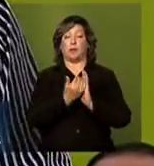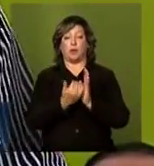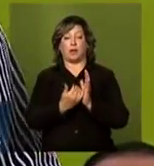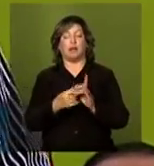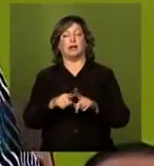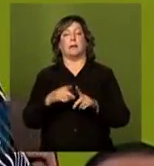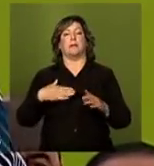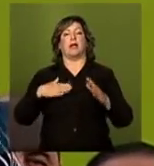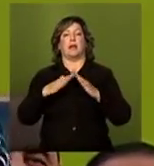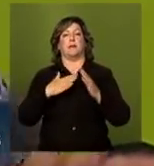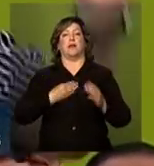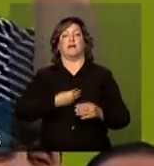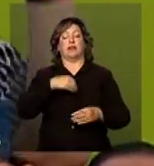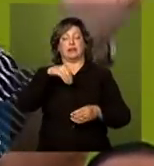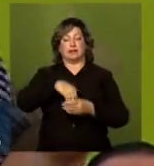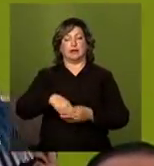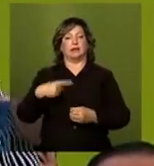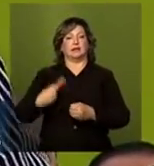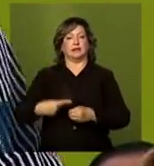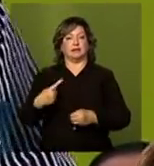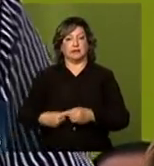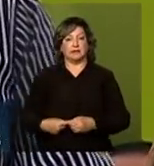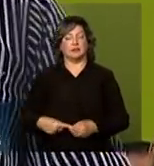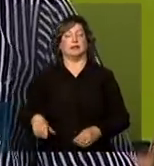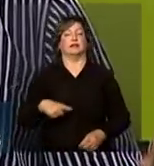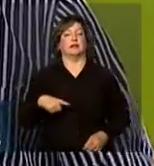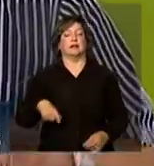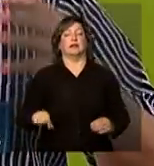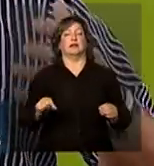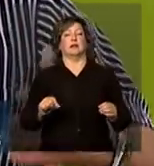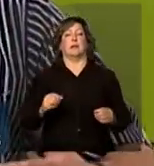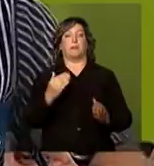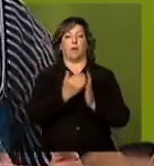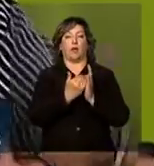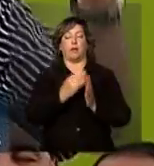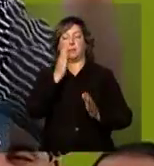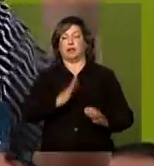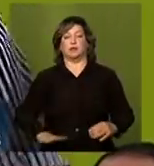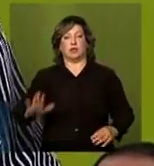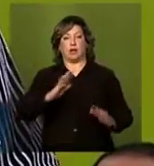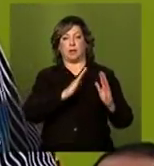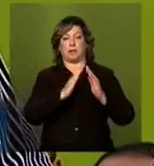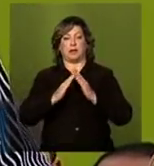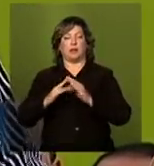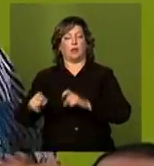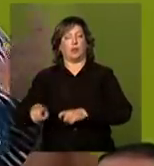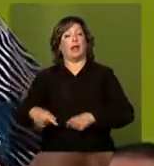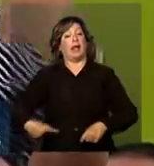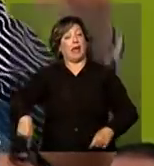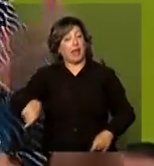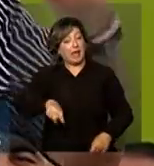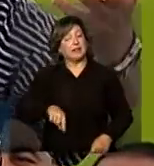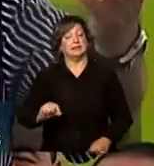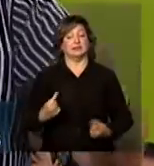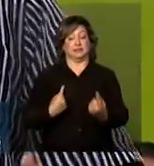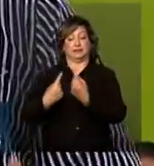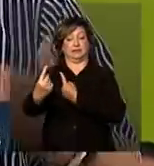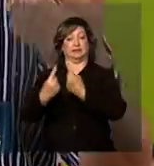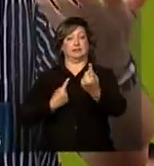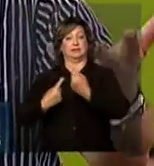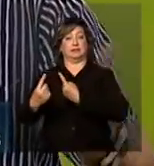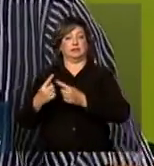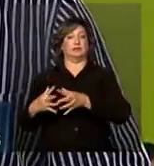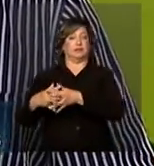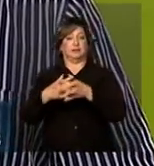meio Rural através do programa nacional de habitação rural enfim por estas estradas vicinais que circulam